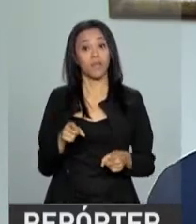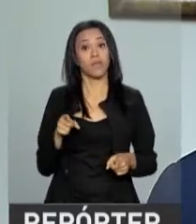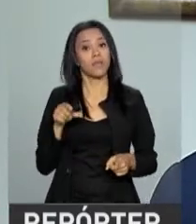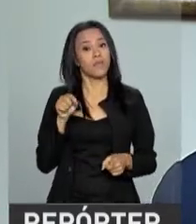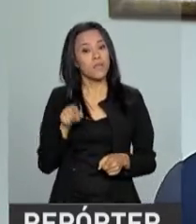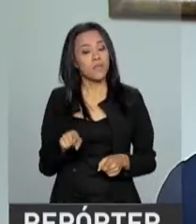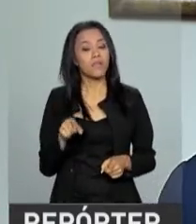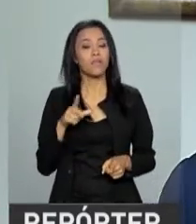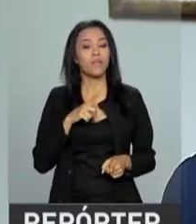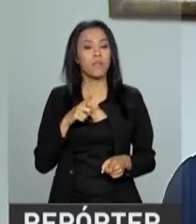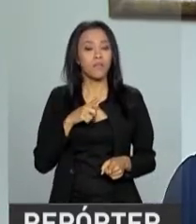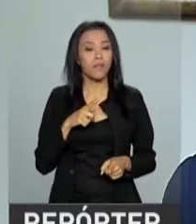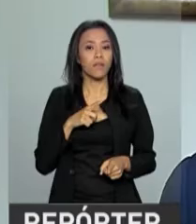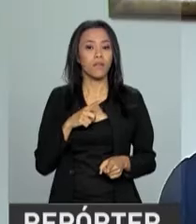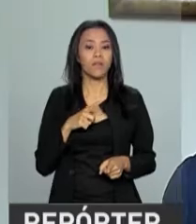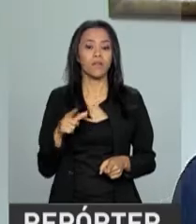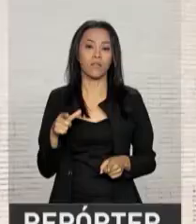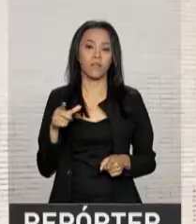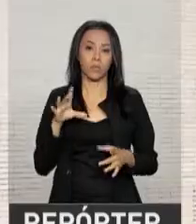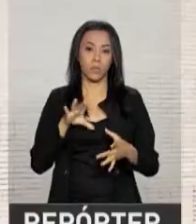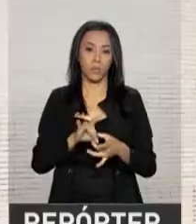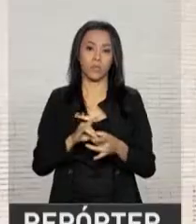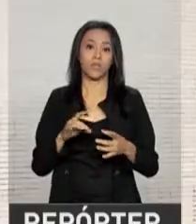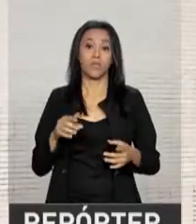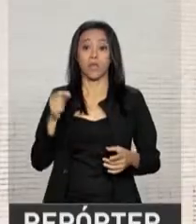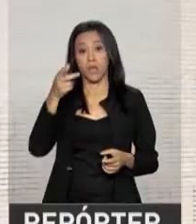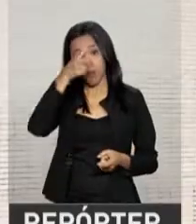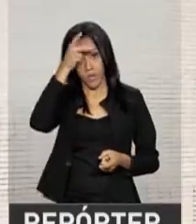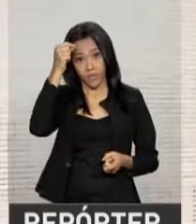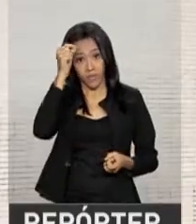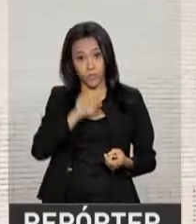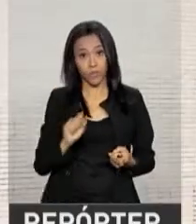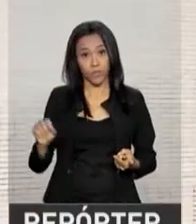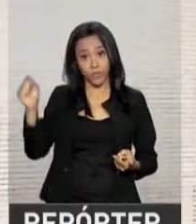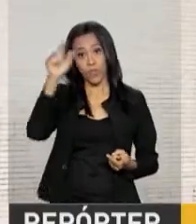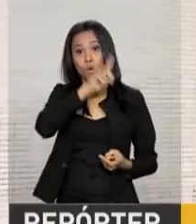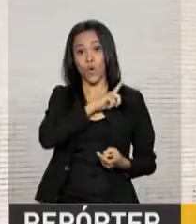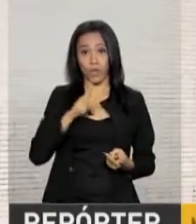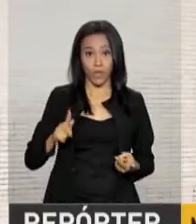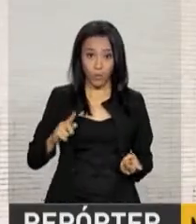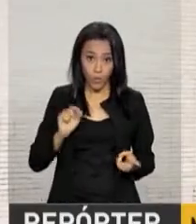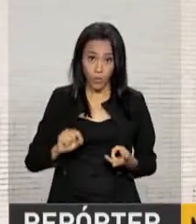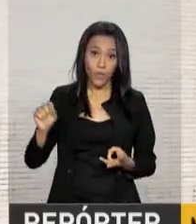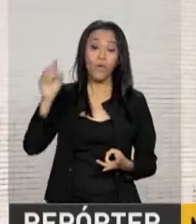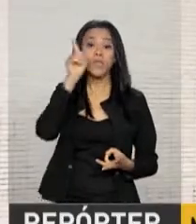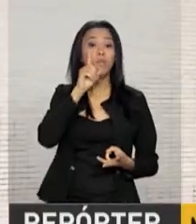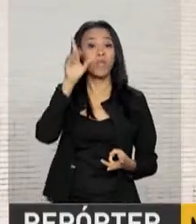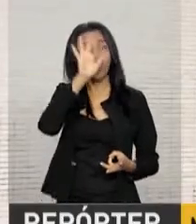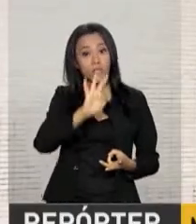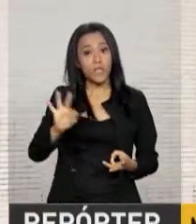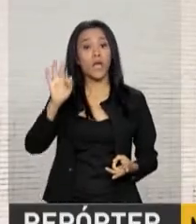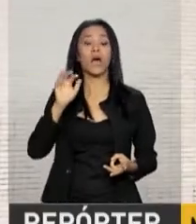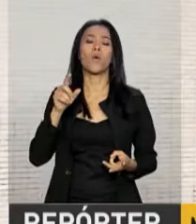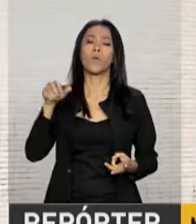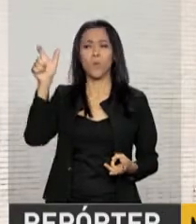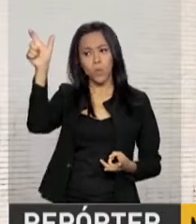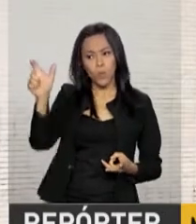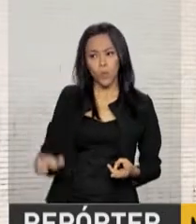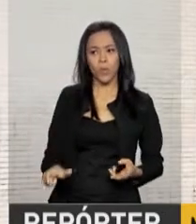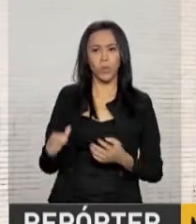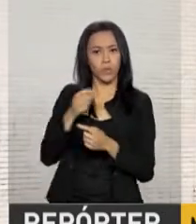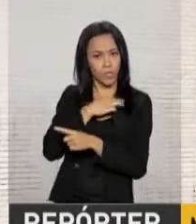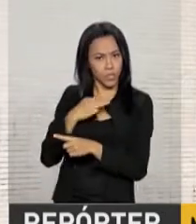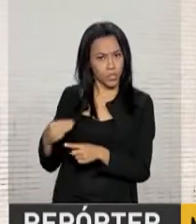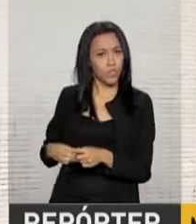robustez no nosso meio ambiente o prefeito governador deputado federal o ministro moreira franco já assumiu